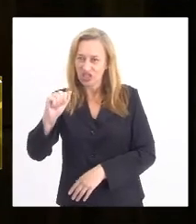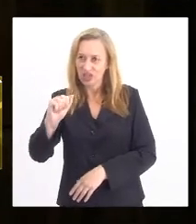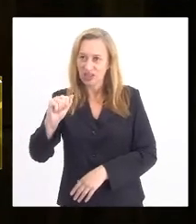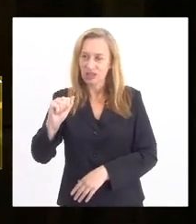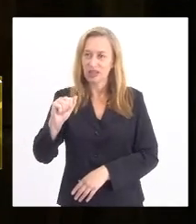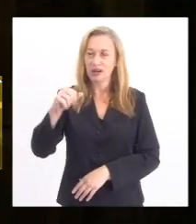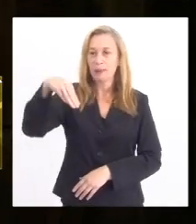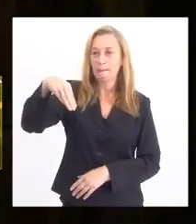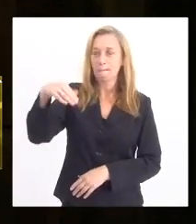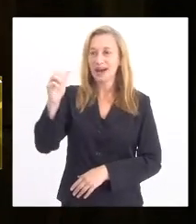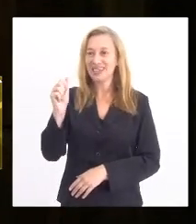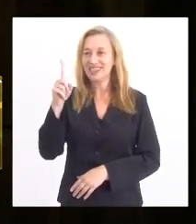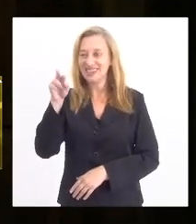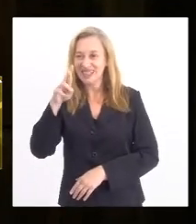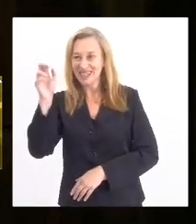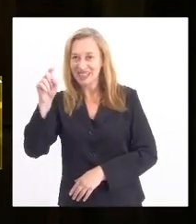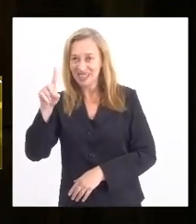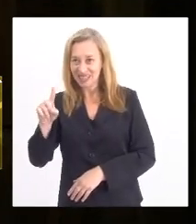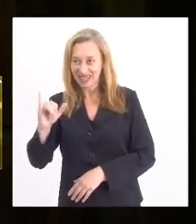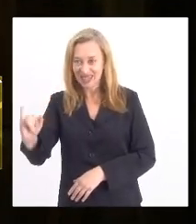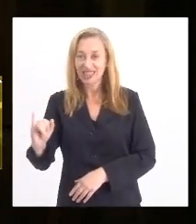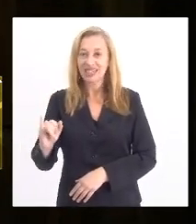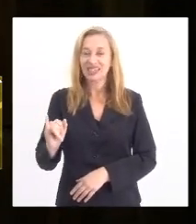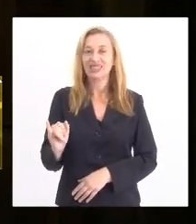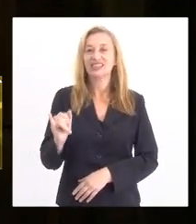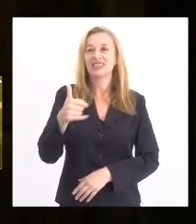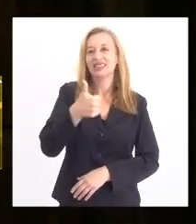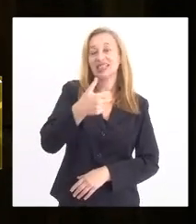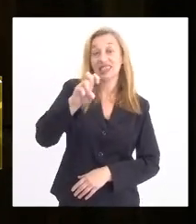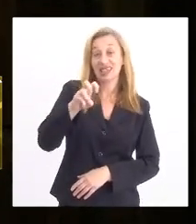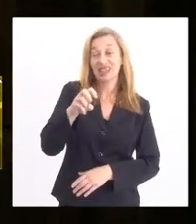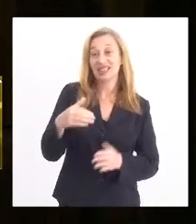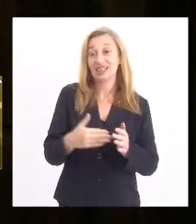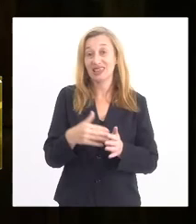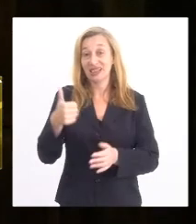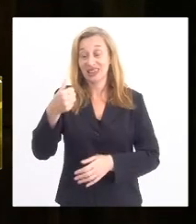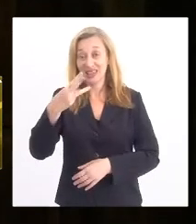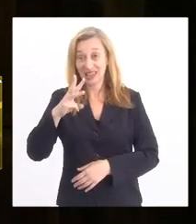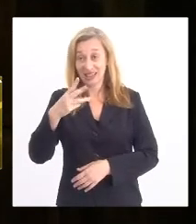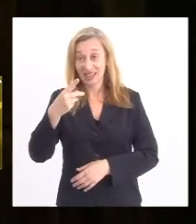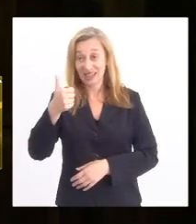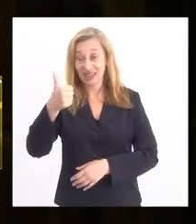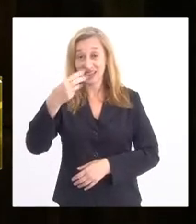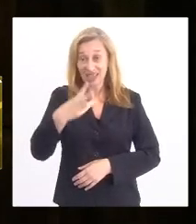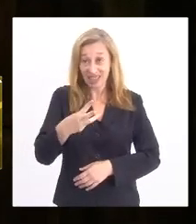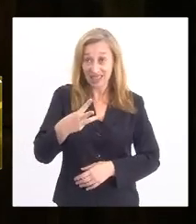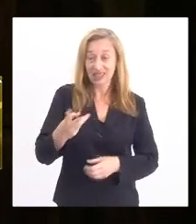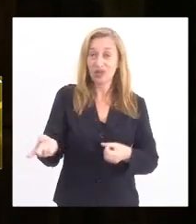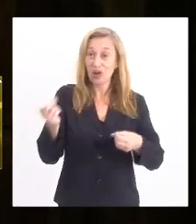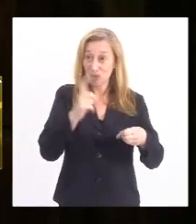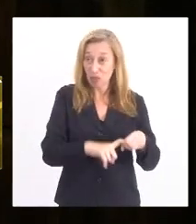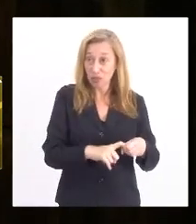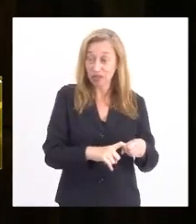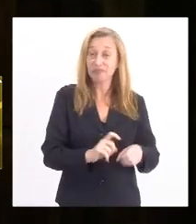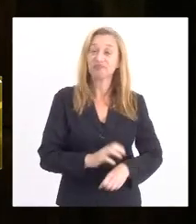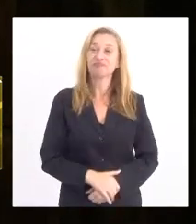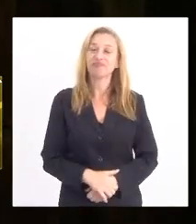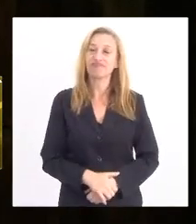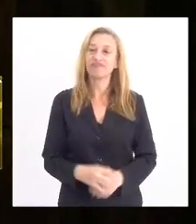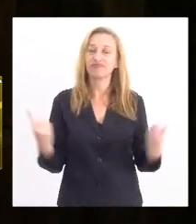a 13 nós temos a o desafio da retomada